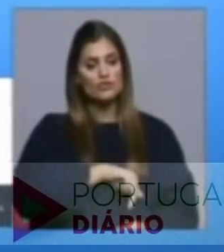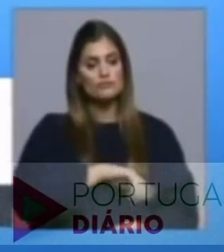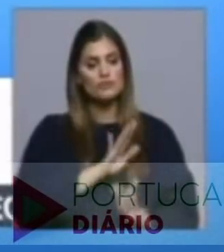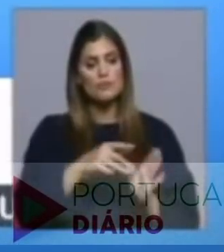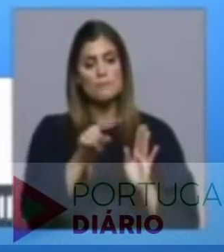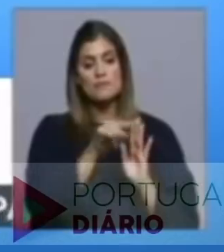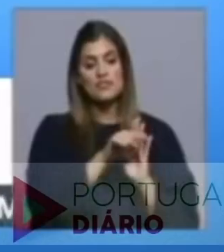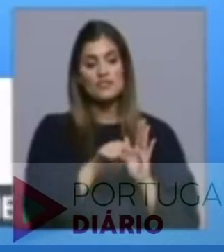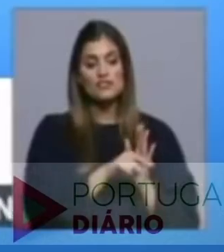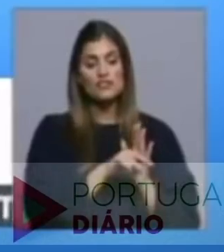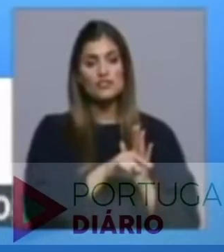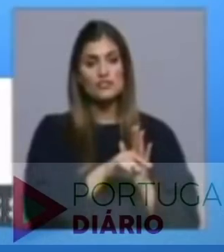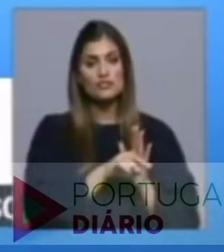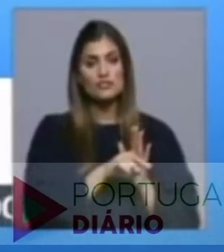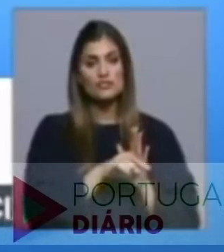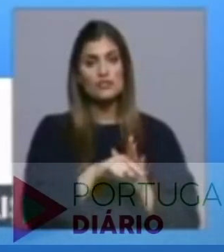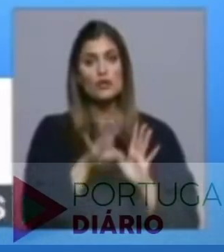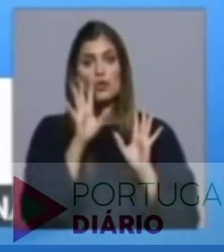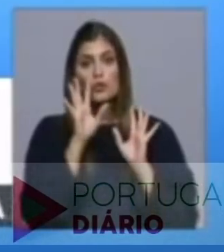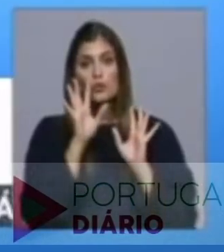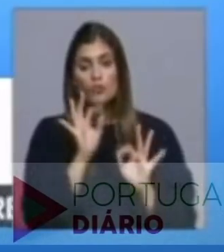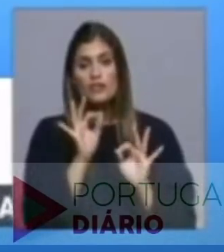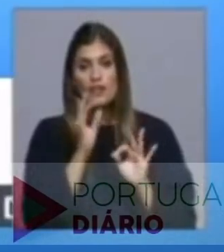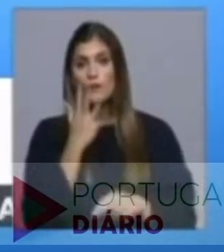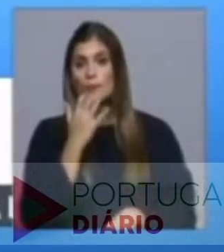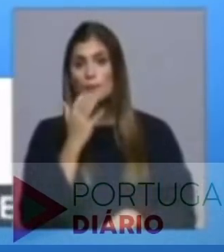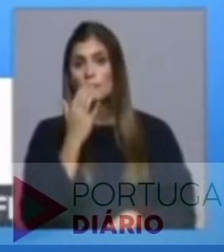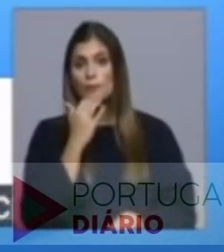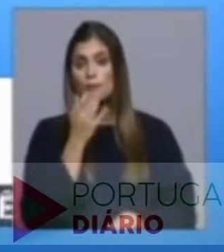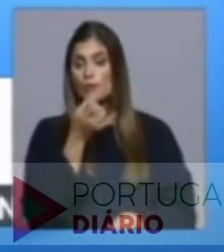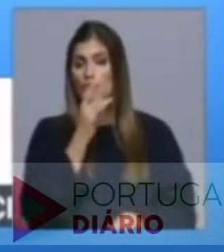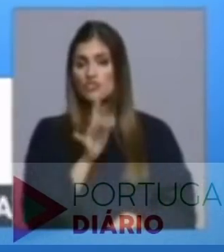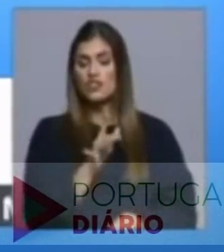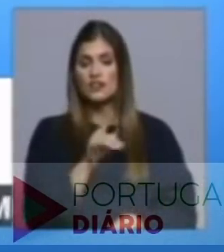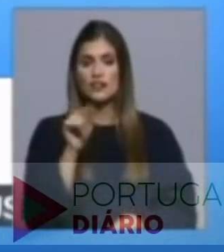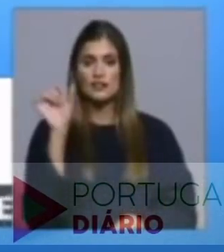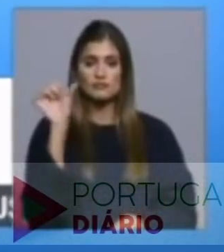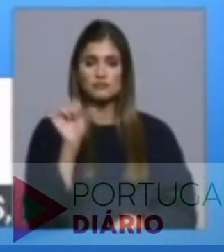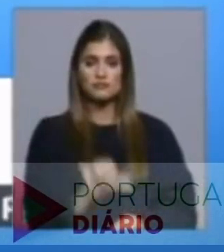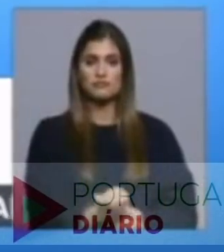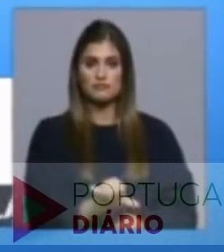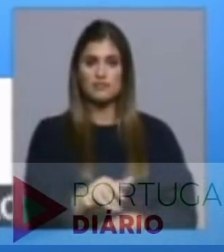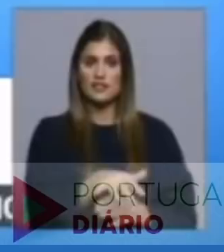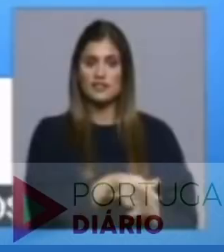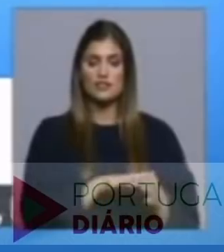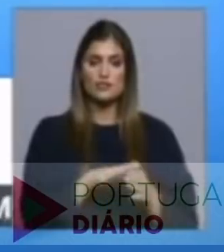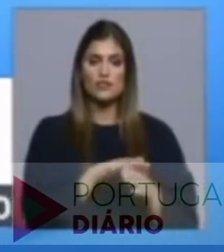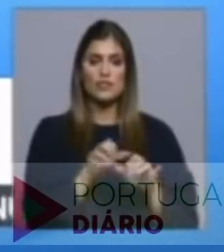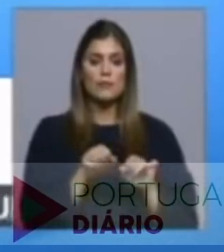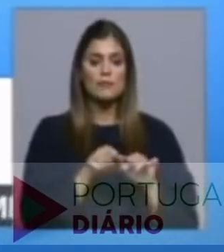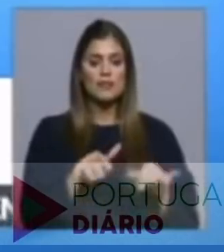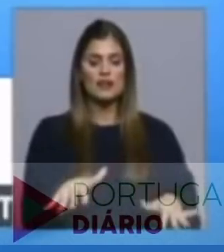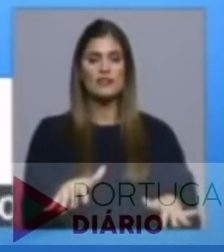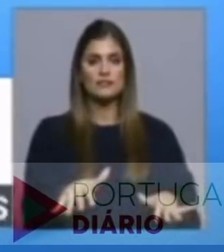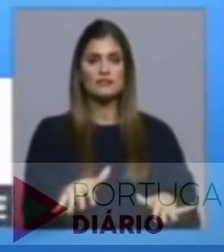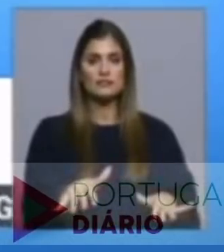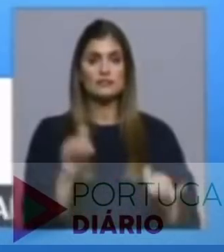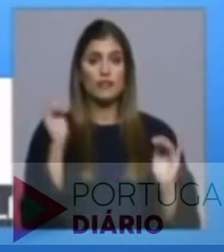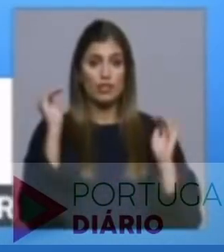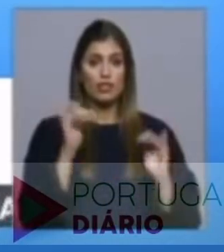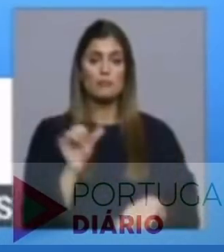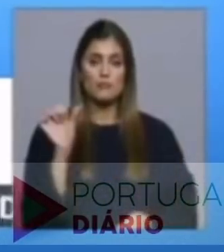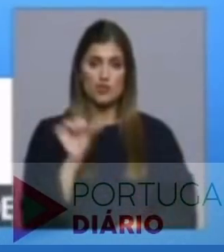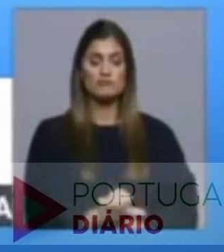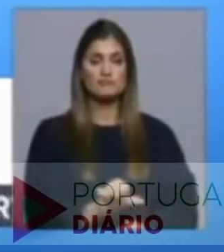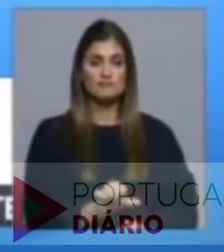medidas cautelares para impedir que a degradação, que a situação da pandemia se degrade,